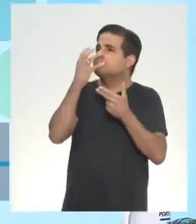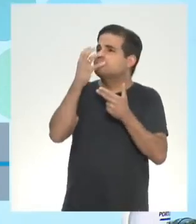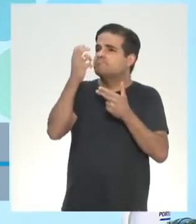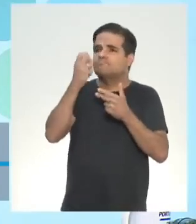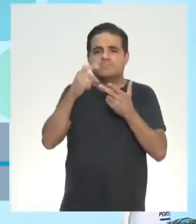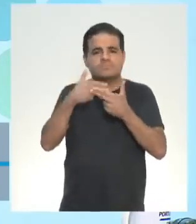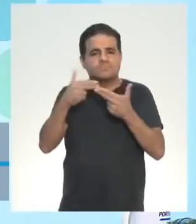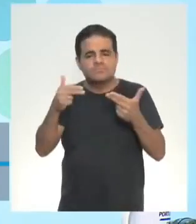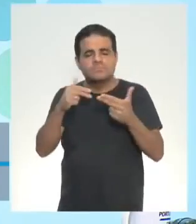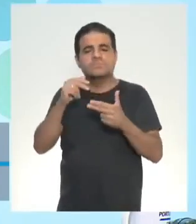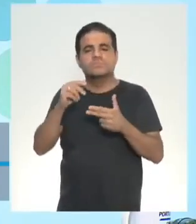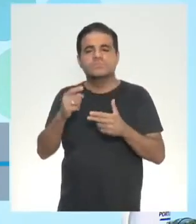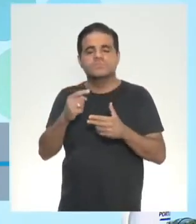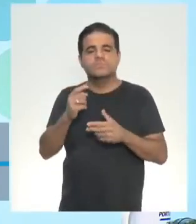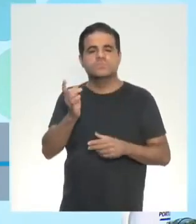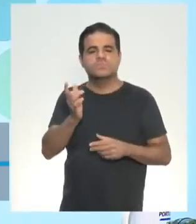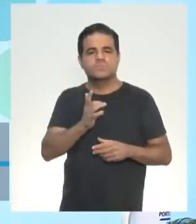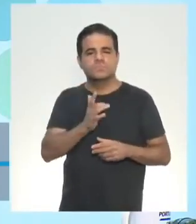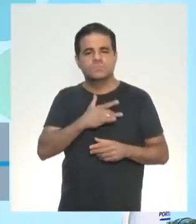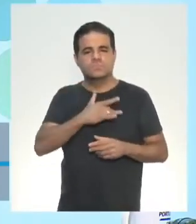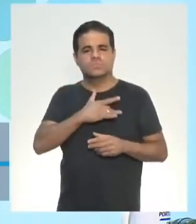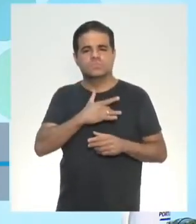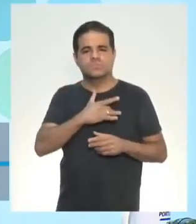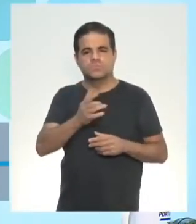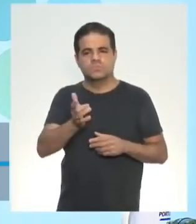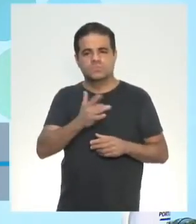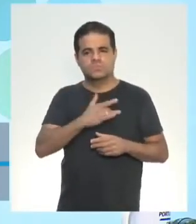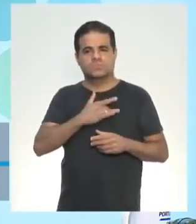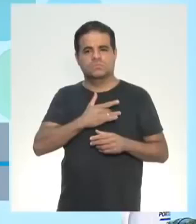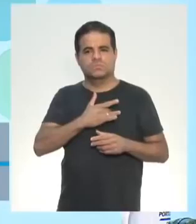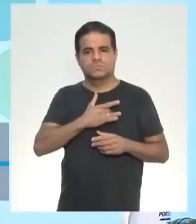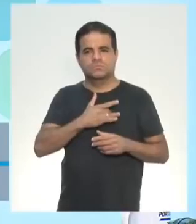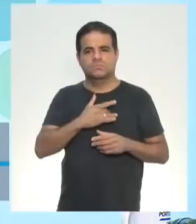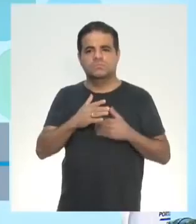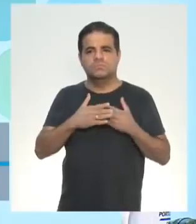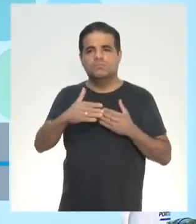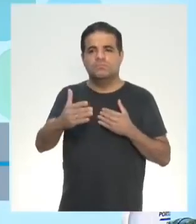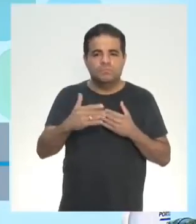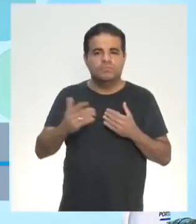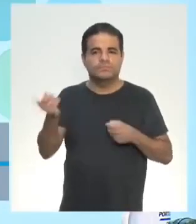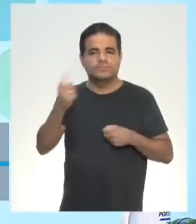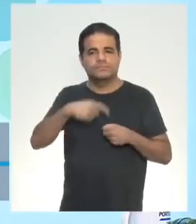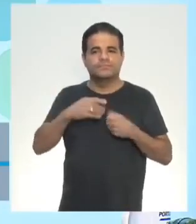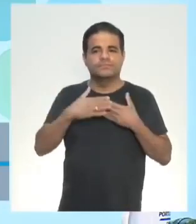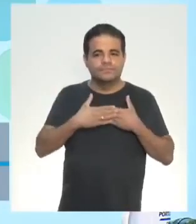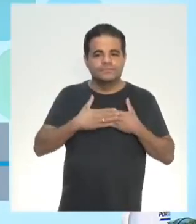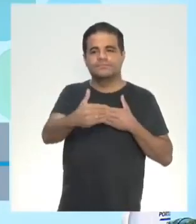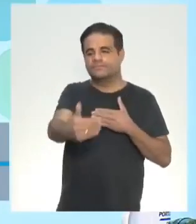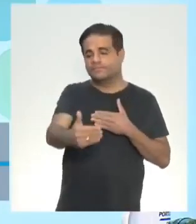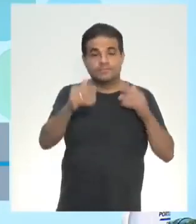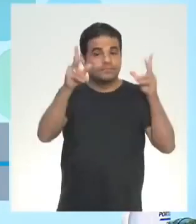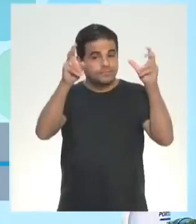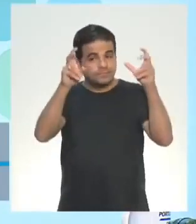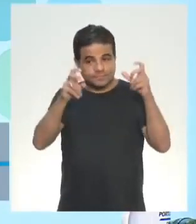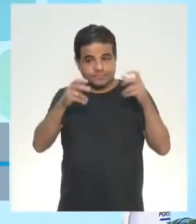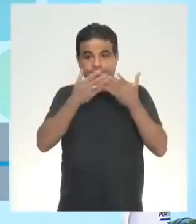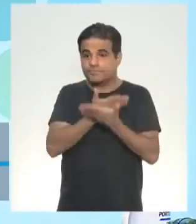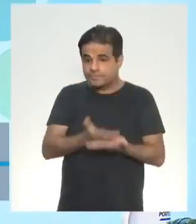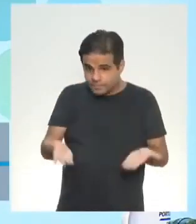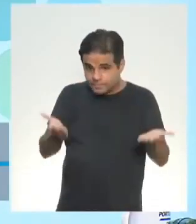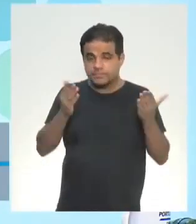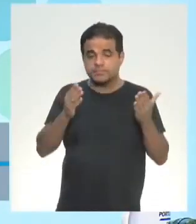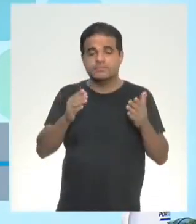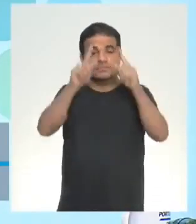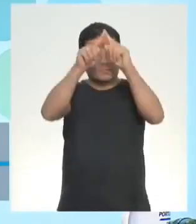da situação dos catadores de lixo. Certo? E voltando um pouquinho para essa questão do romantismo.